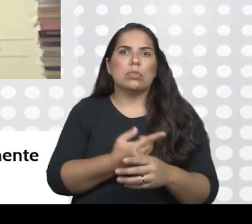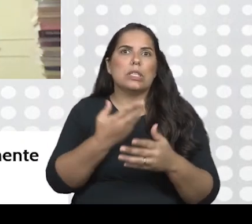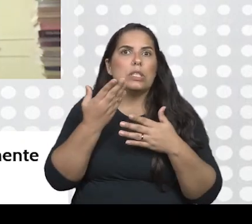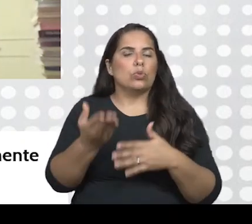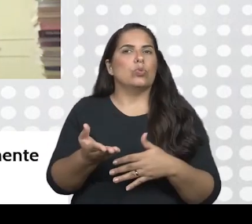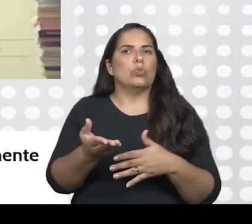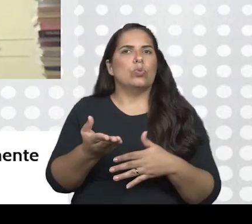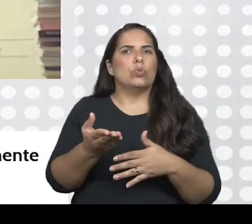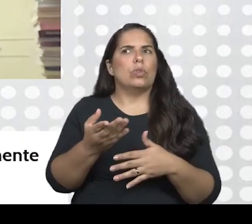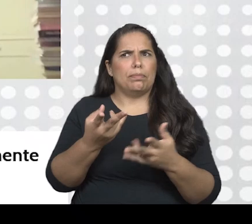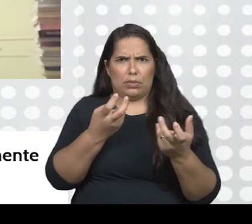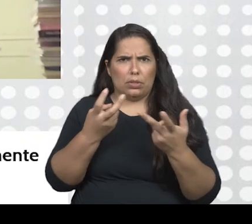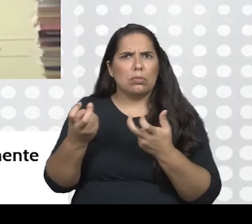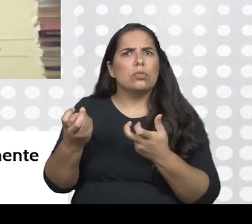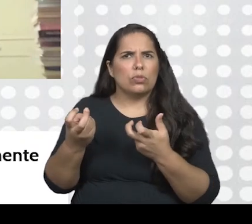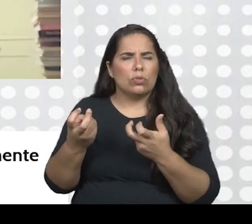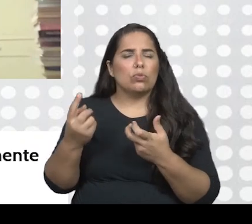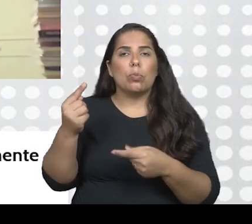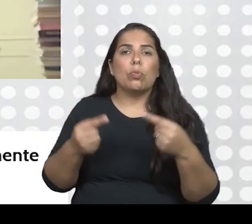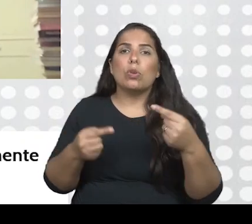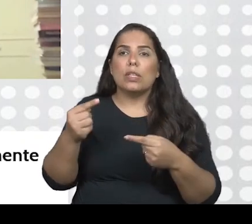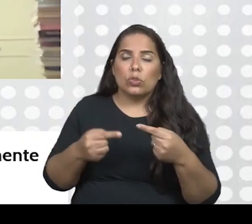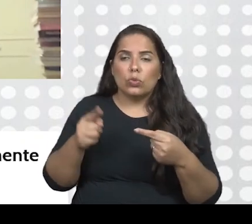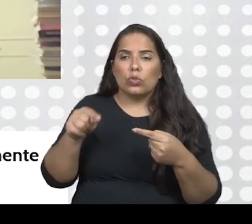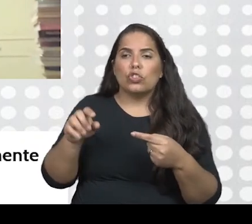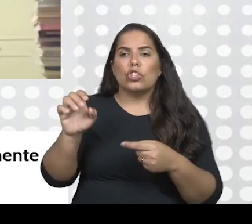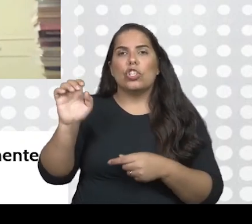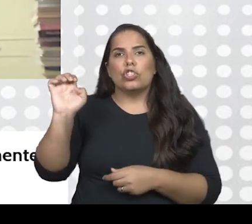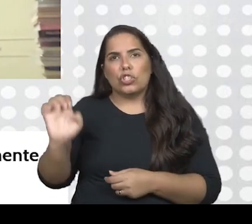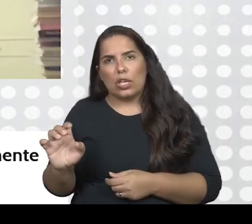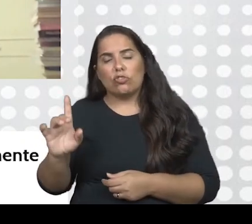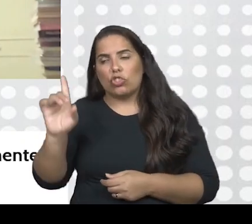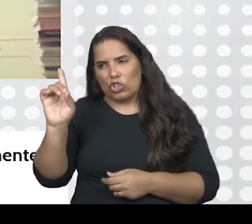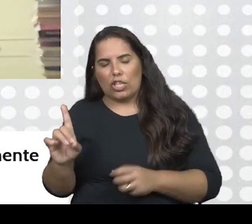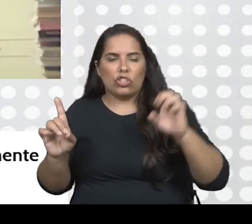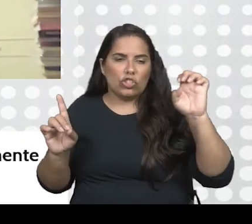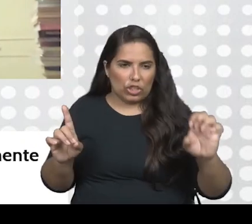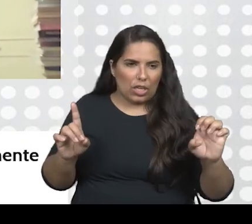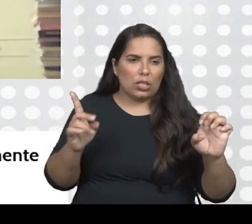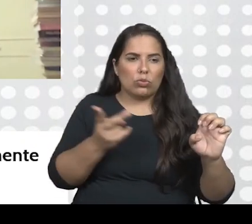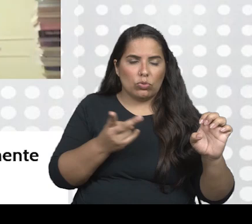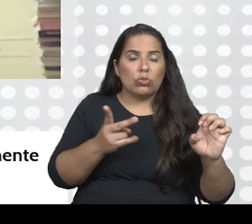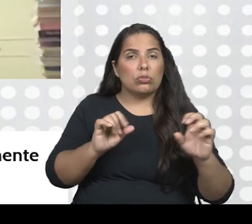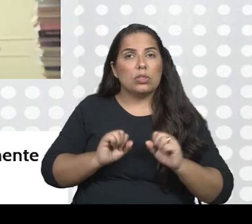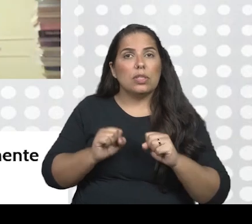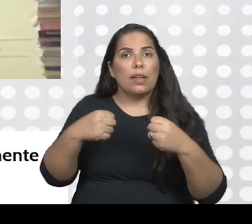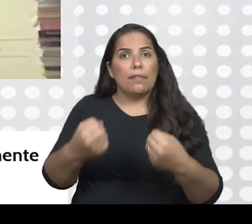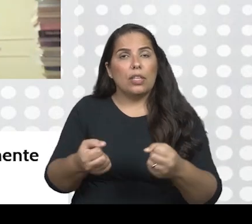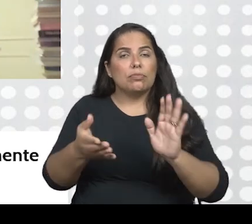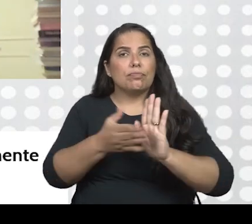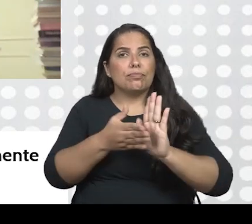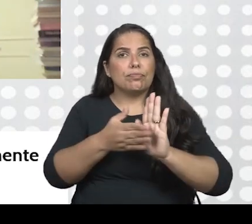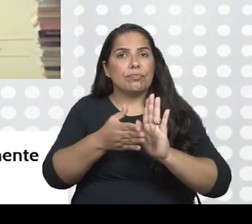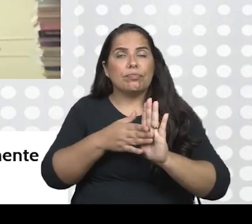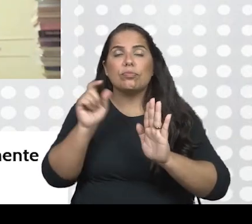isso é visível quando políticos, tanto de esquerda quanto de direita, defendem pautas